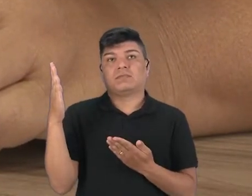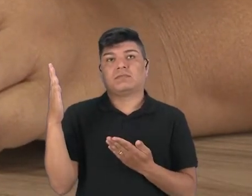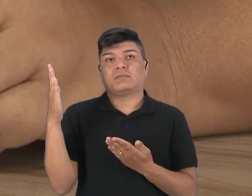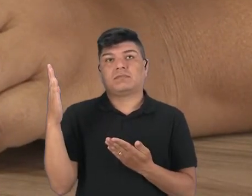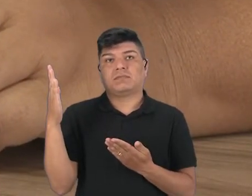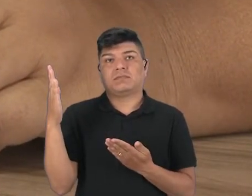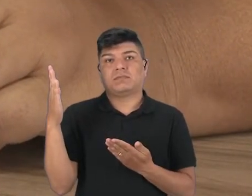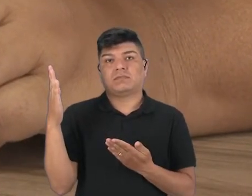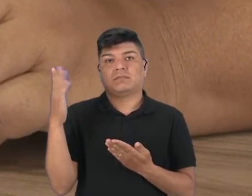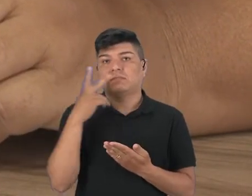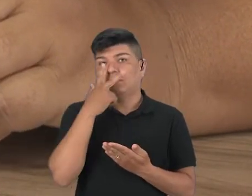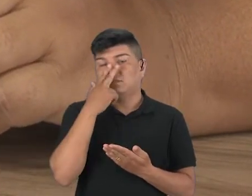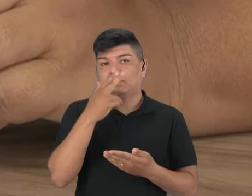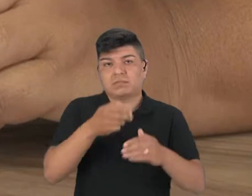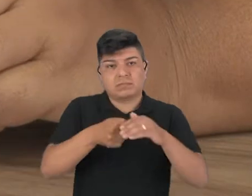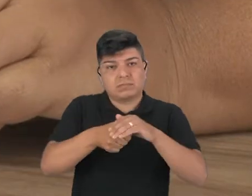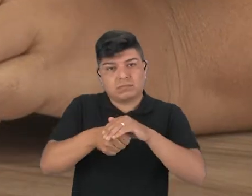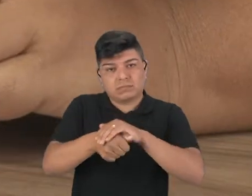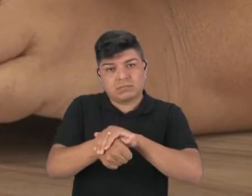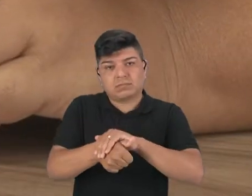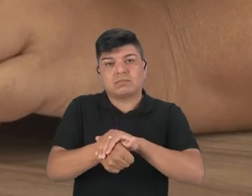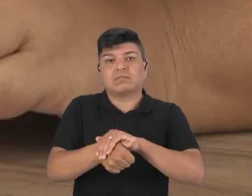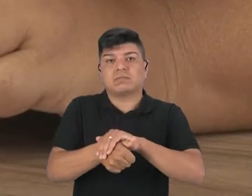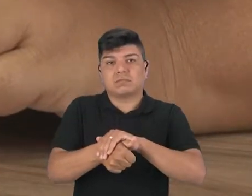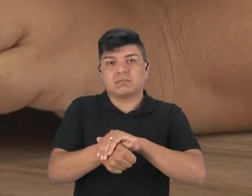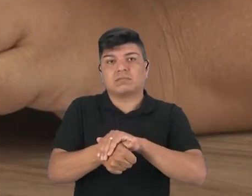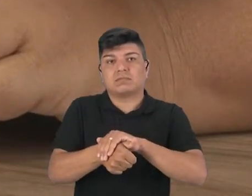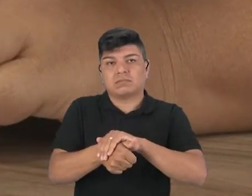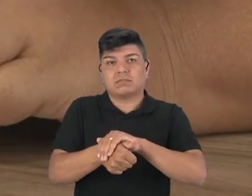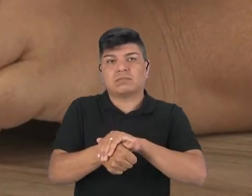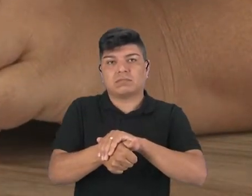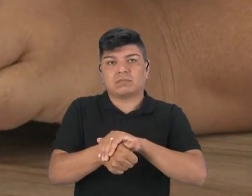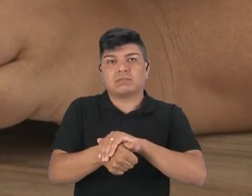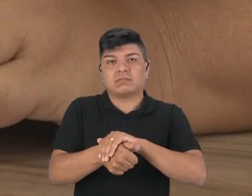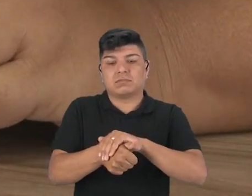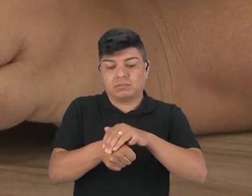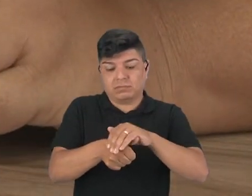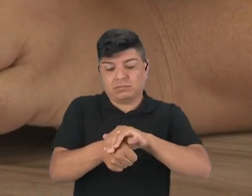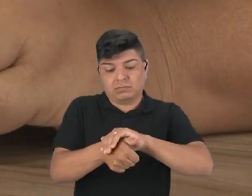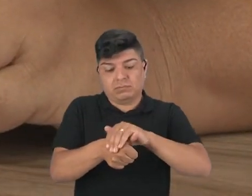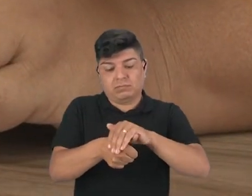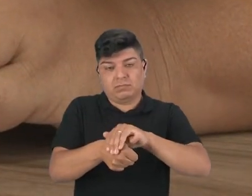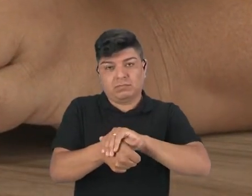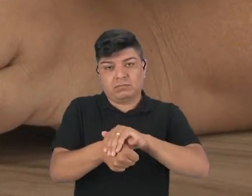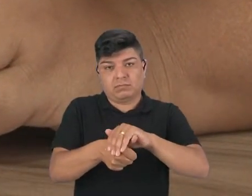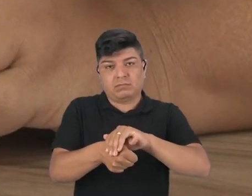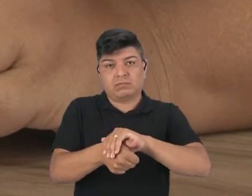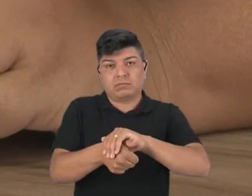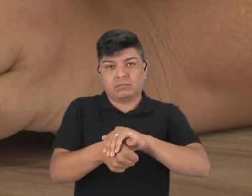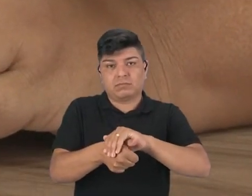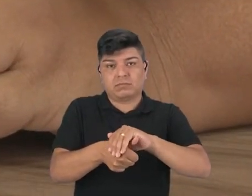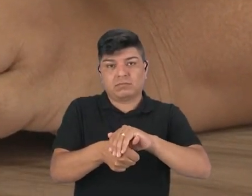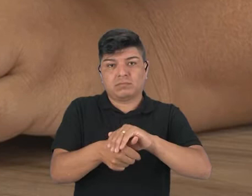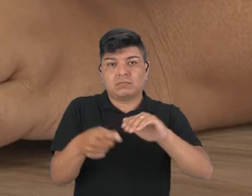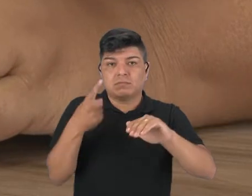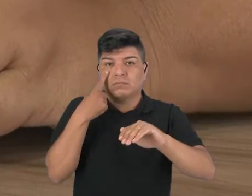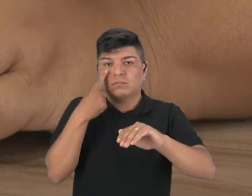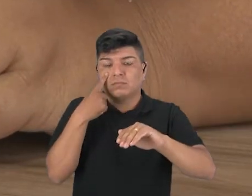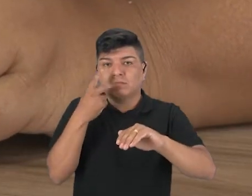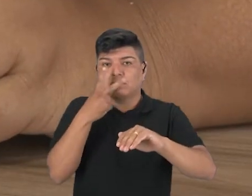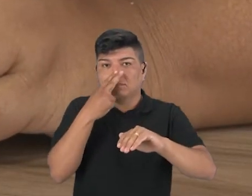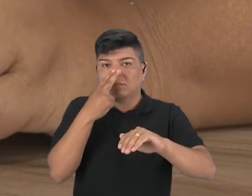Isso é um casco de jabuti, certo? Observem bem a